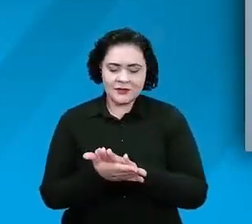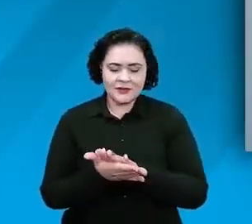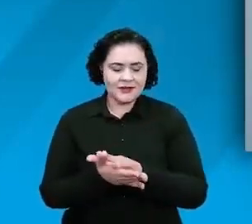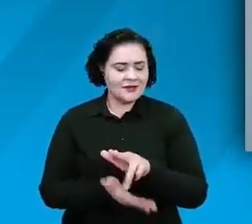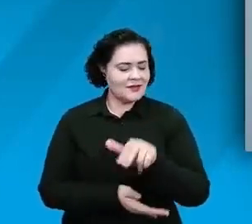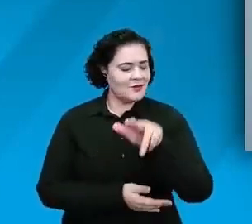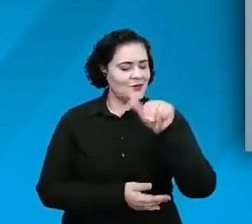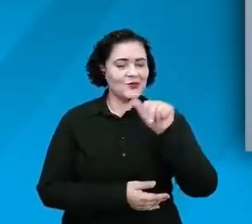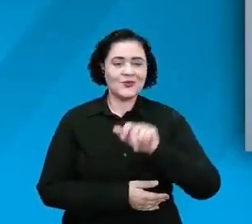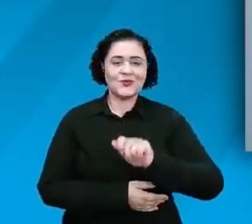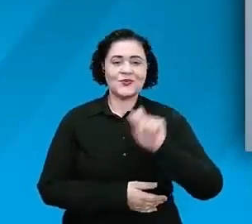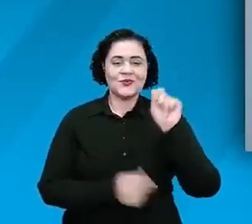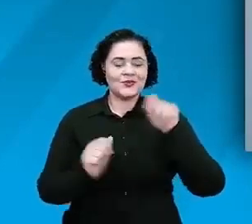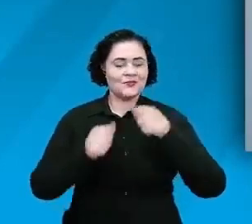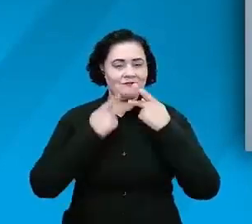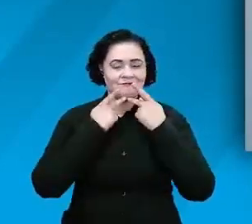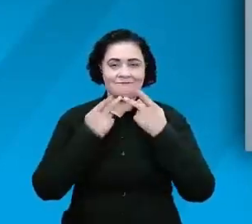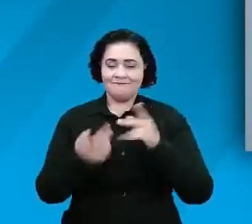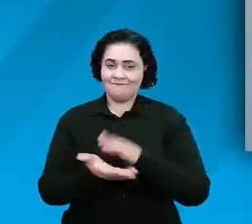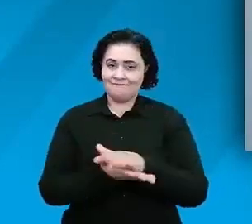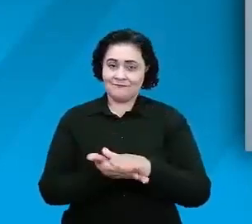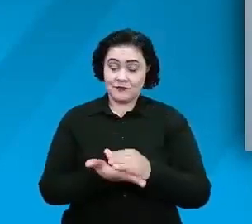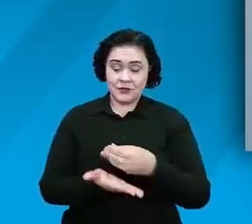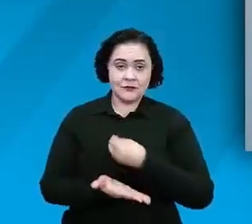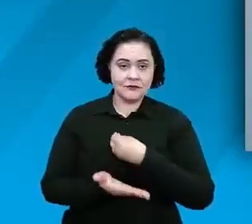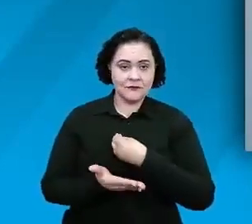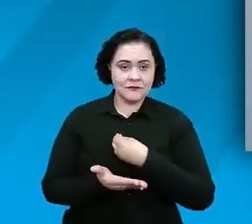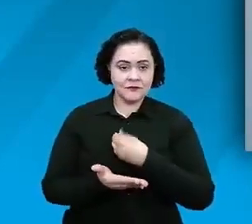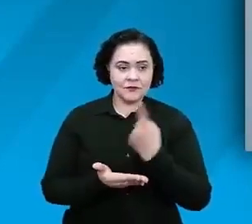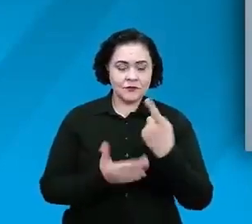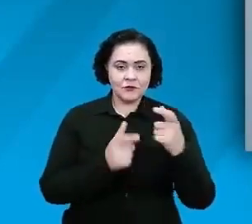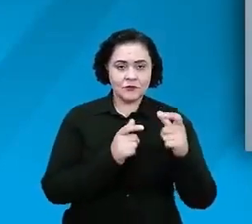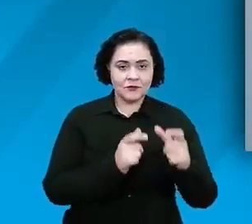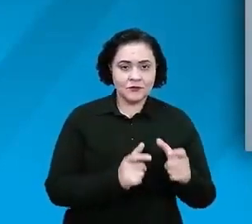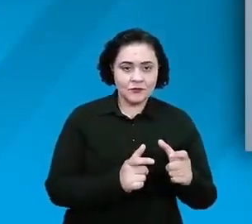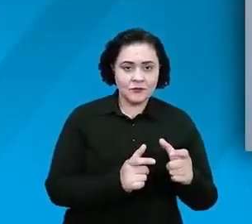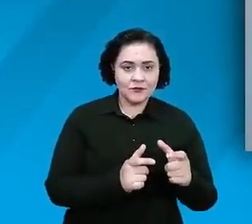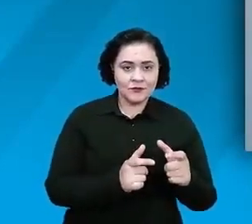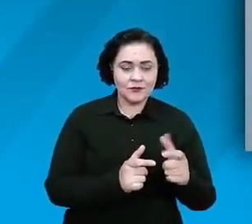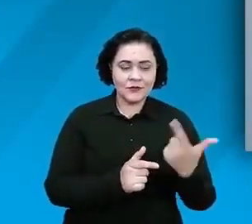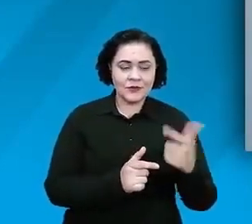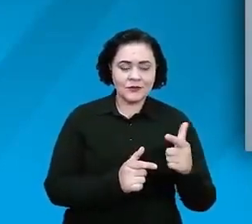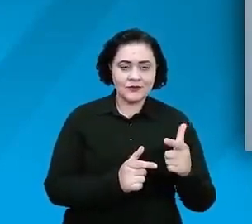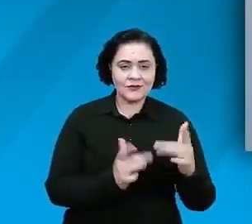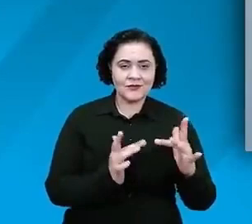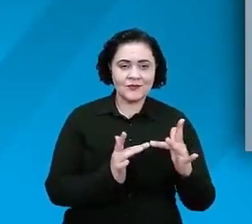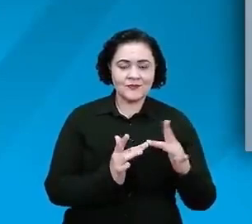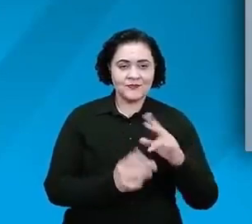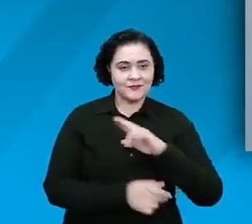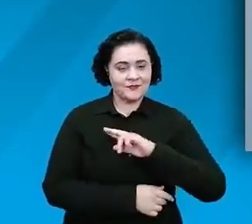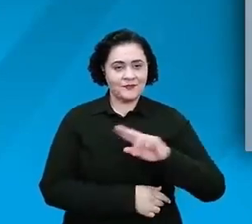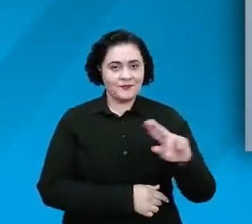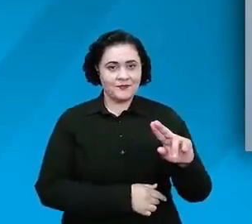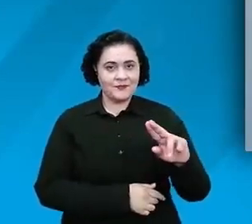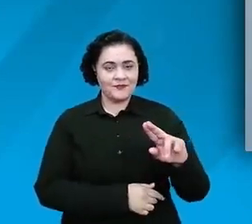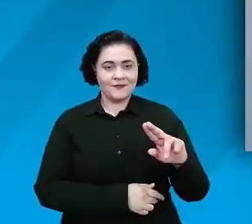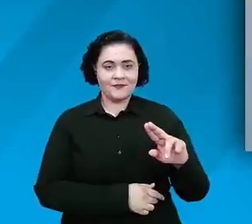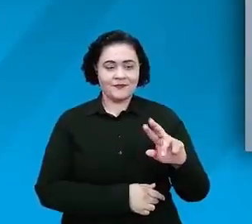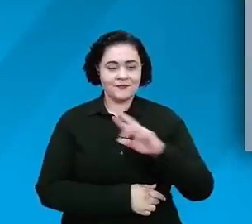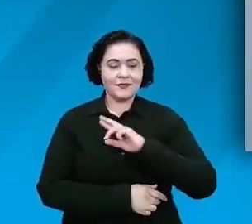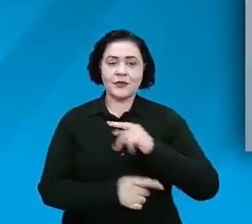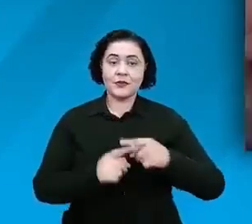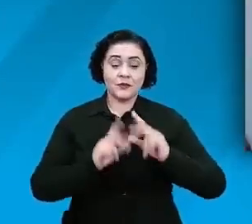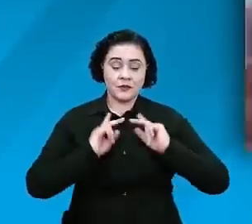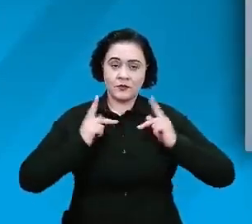de nós poderá dizer que viveu num lugar onde não teve acesso à religião.